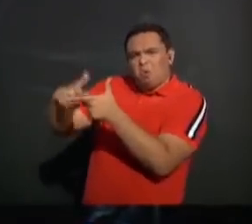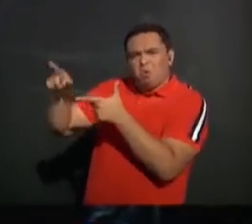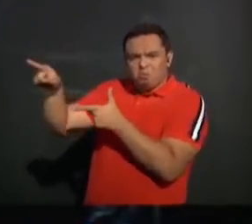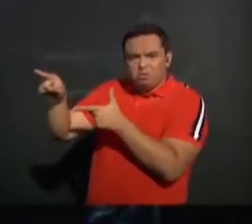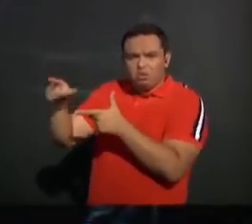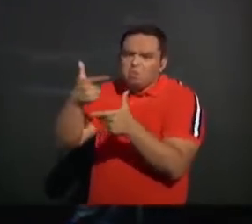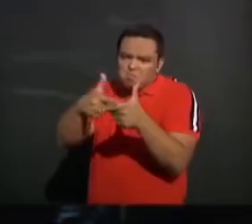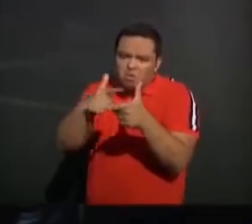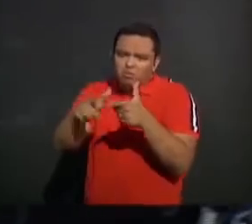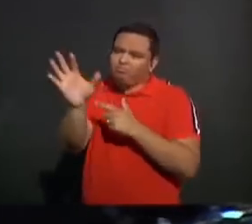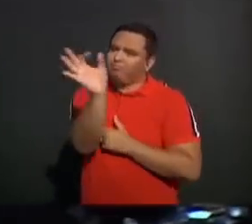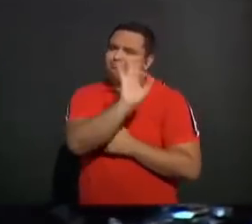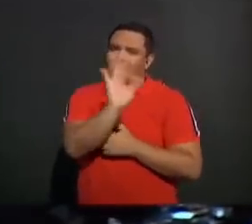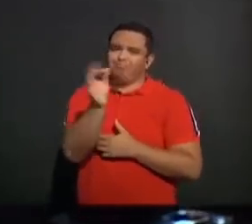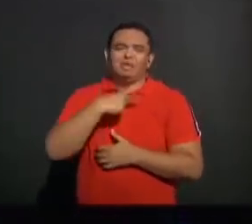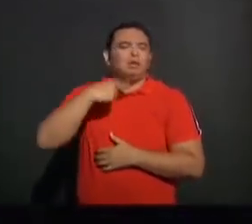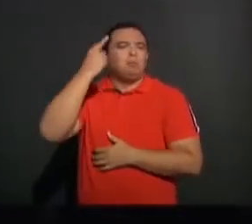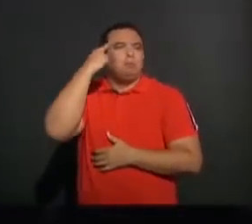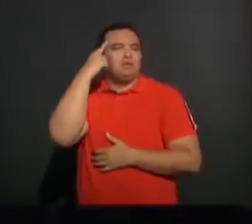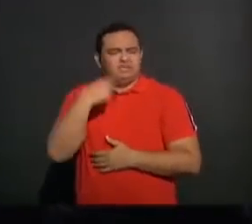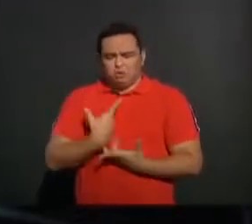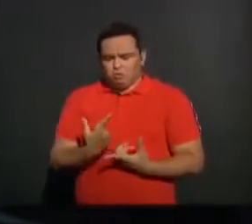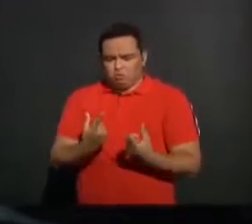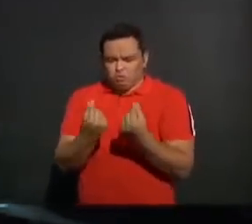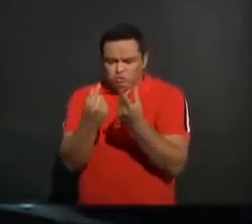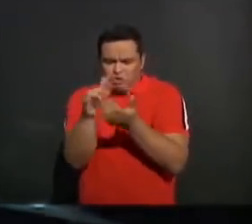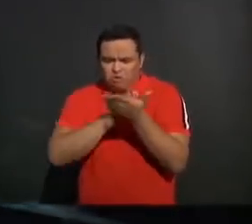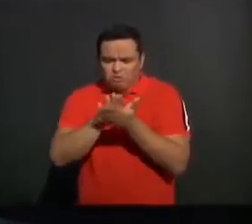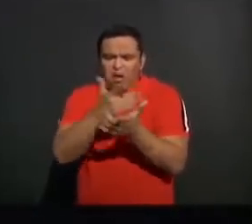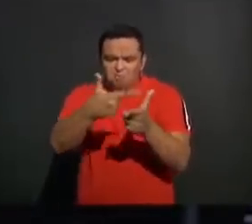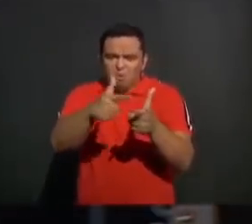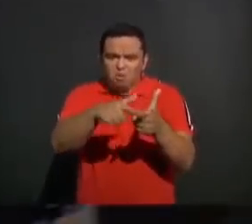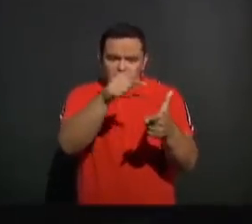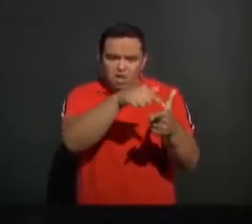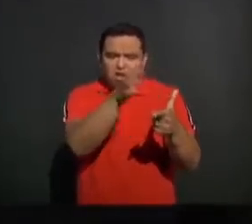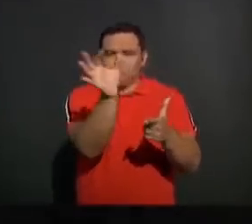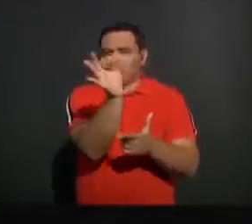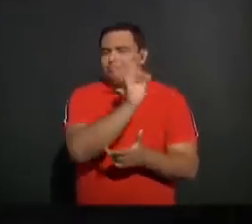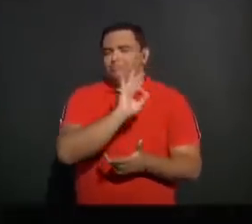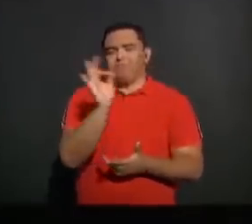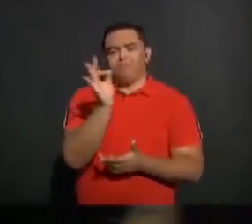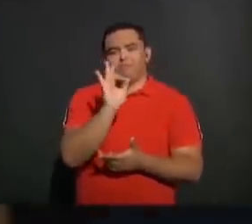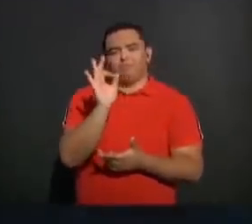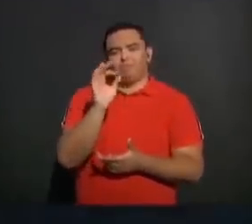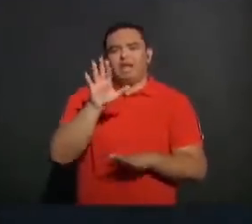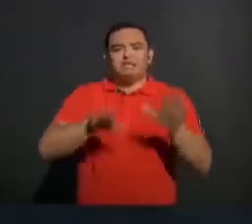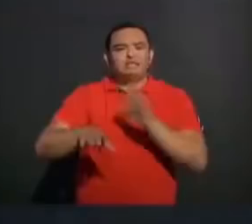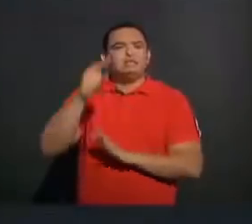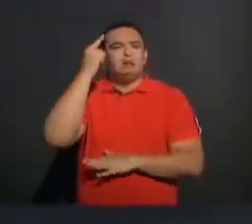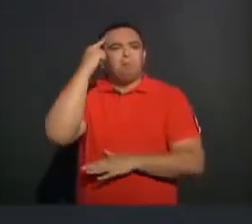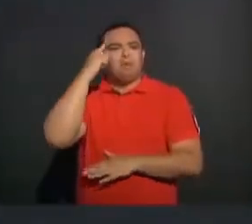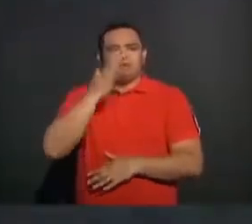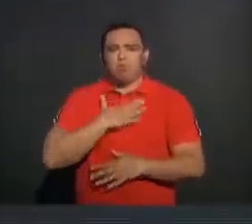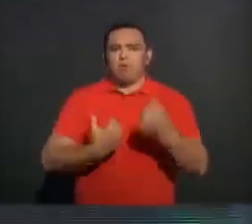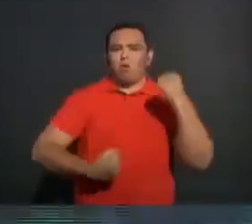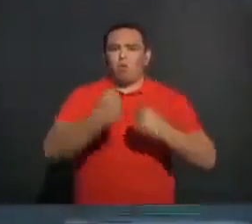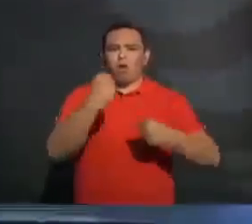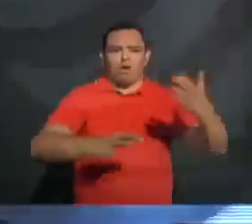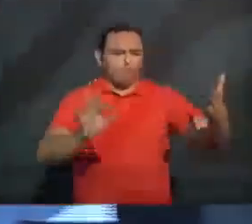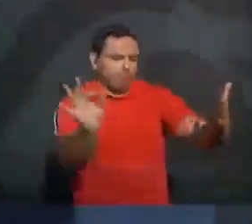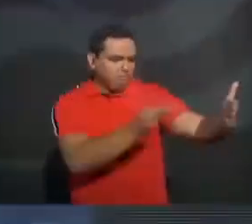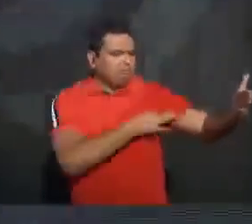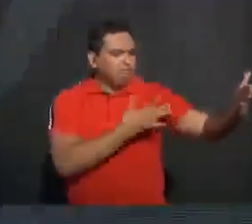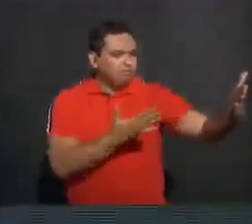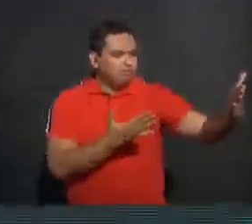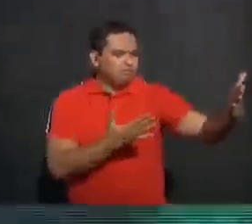problema. A gente acha que ficar sem dinheiro é problema. Isso não é problema. A gente acha que um arranhão no carro é problema, isso